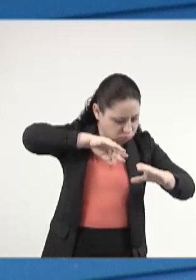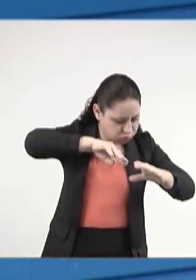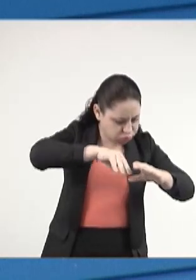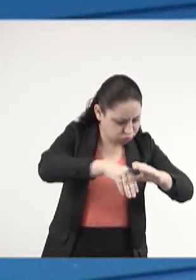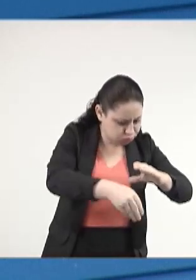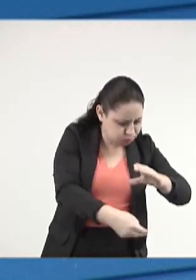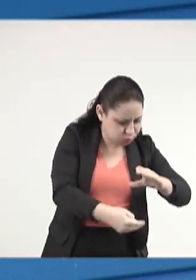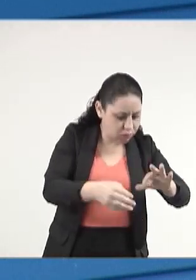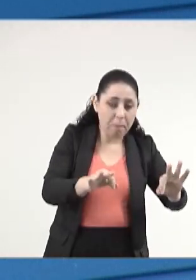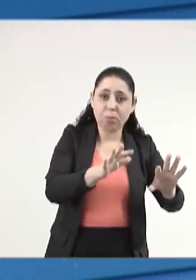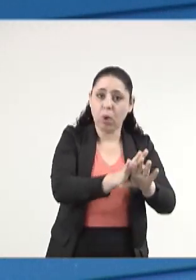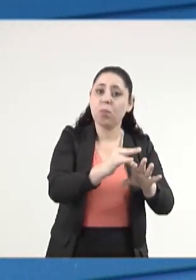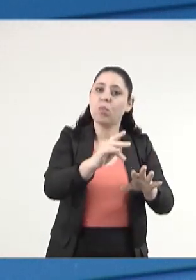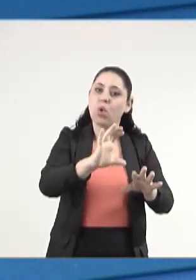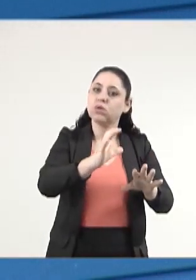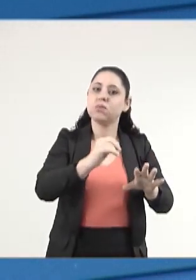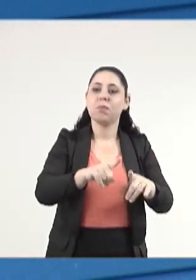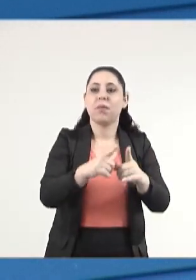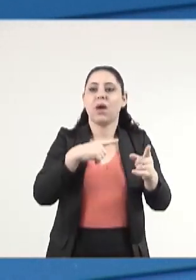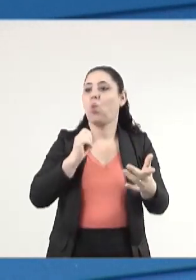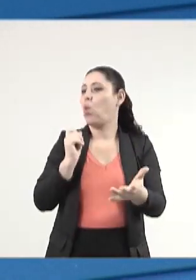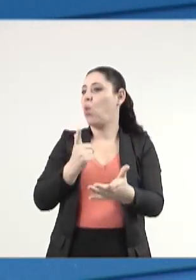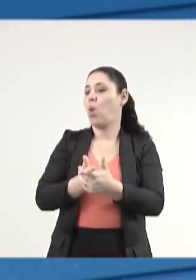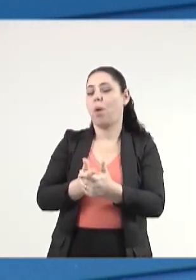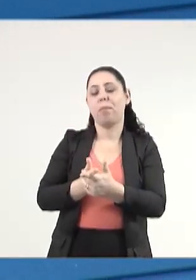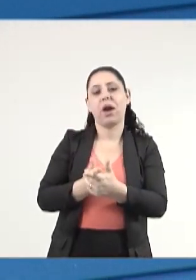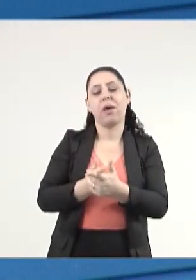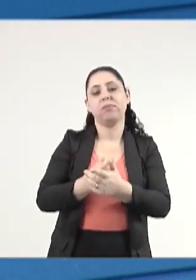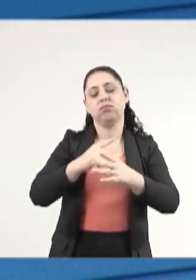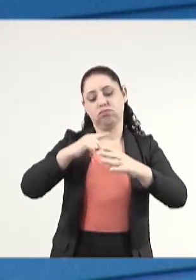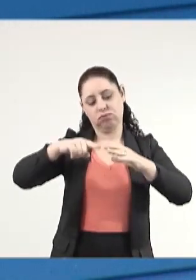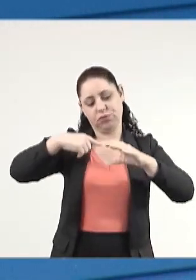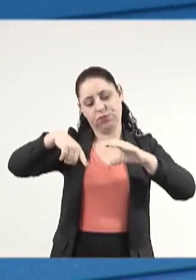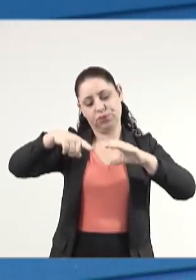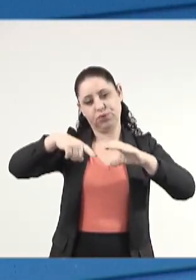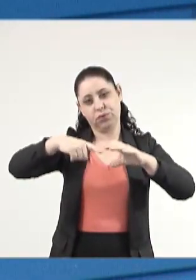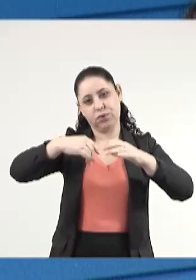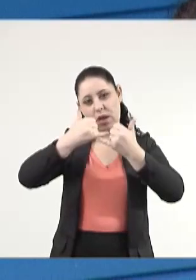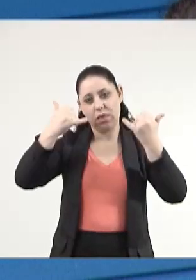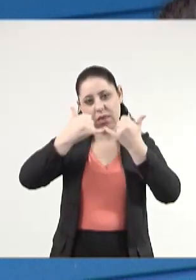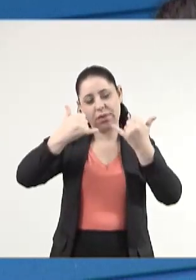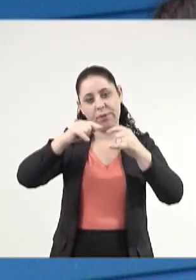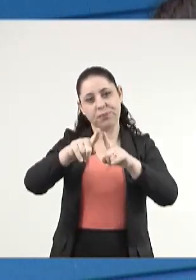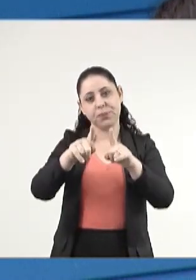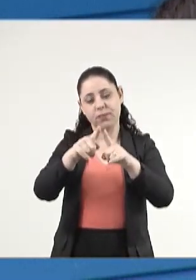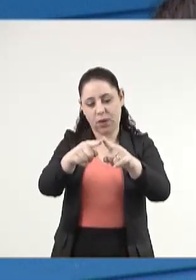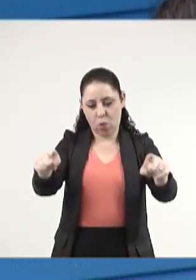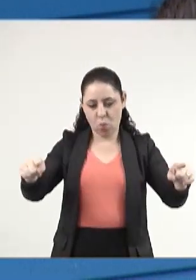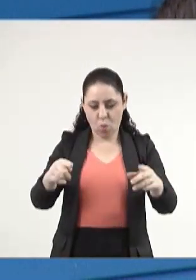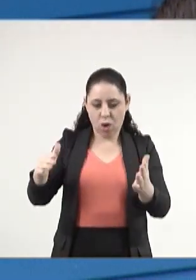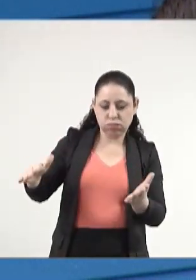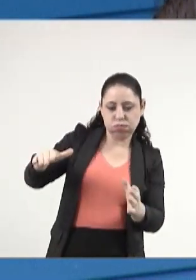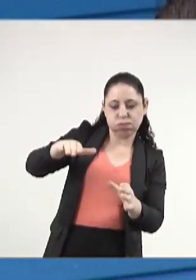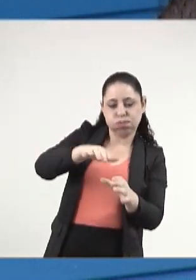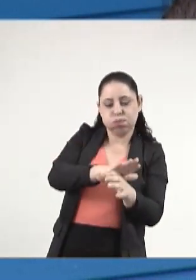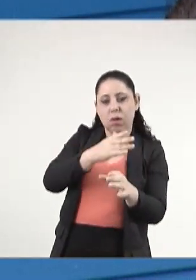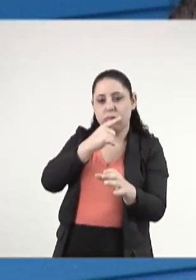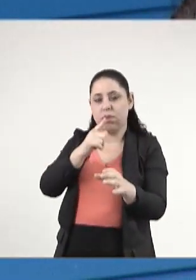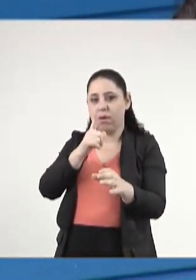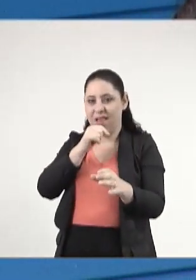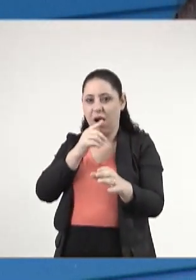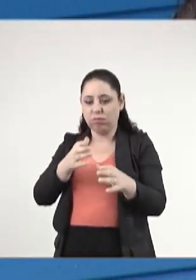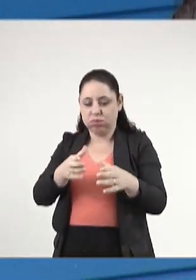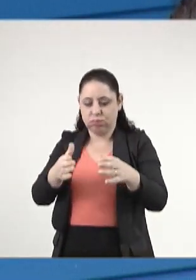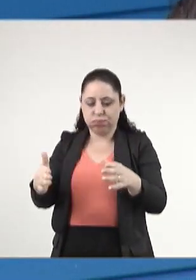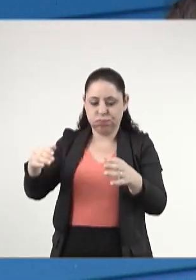perfurado, não possuem recursos para aquisição do motor e nem a caixa d'água, que são necessários para garantir o fornecimento de